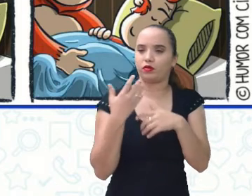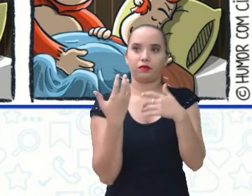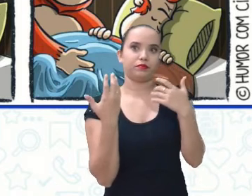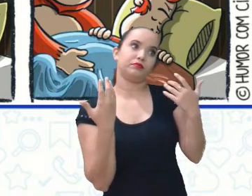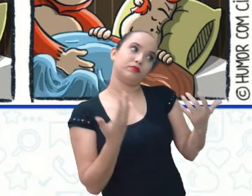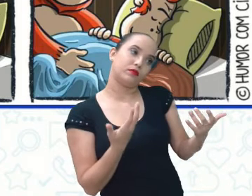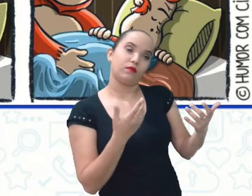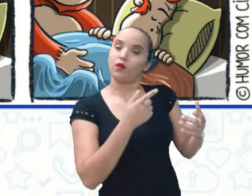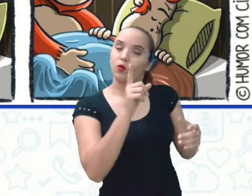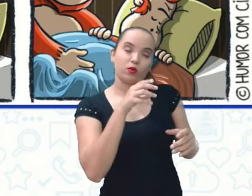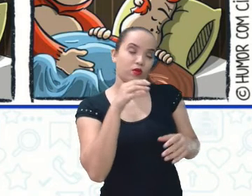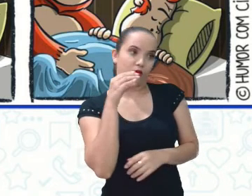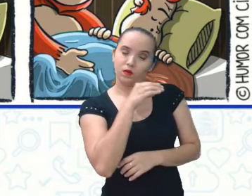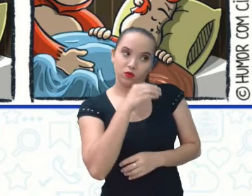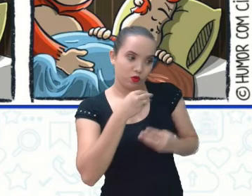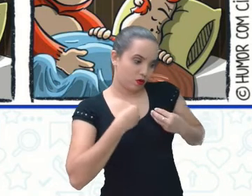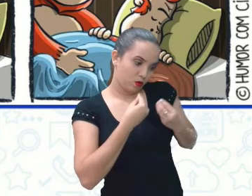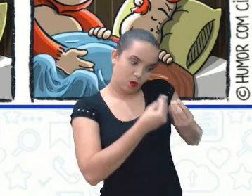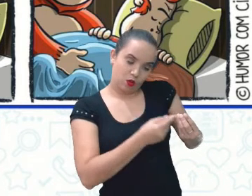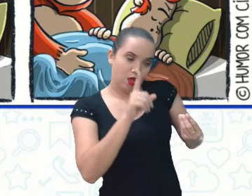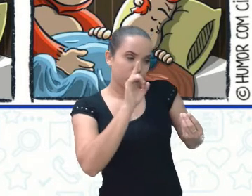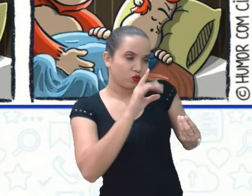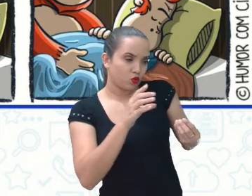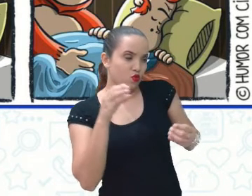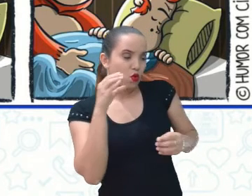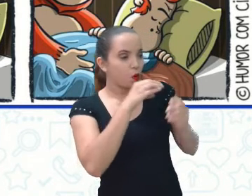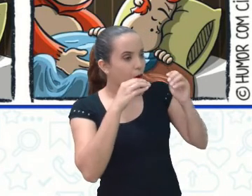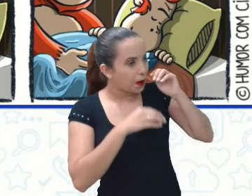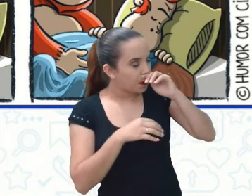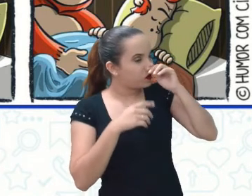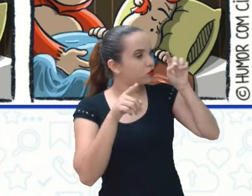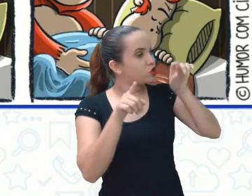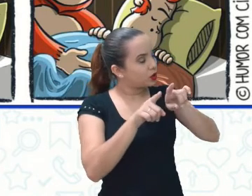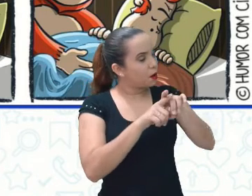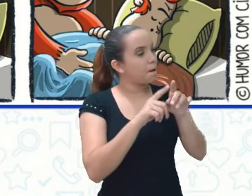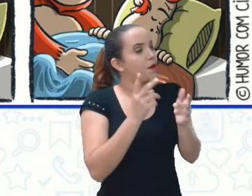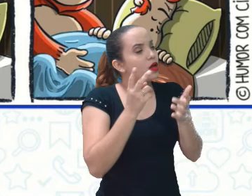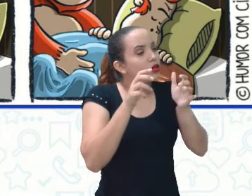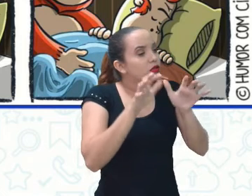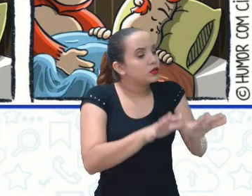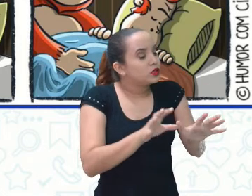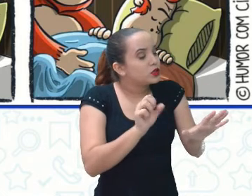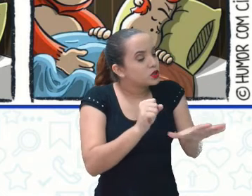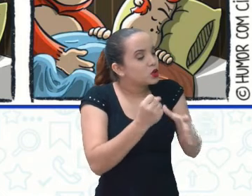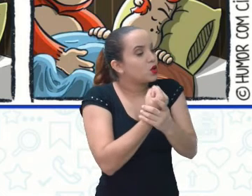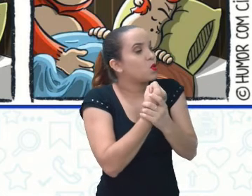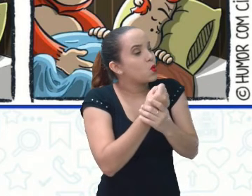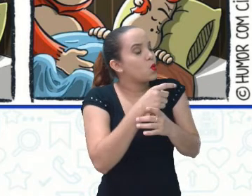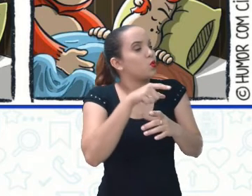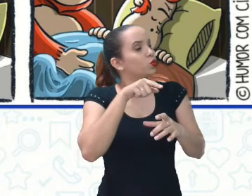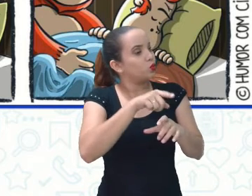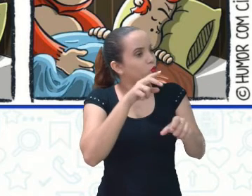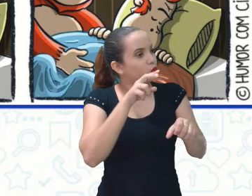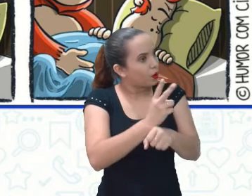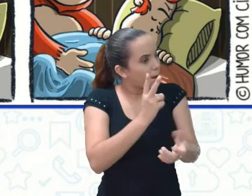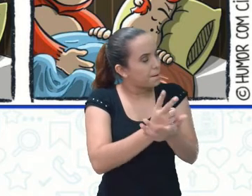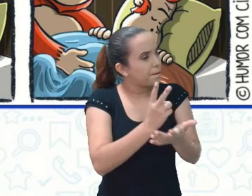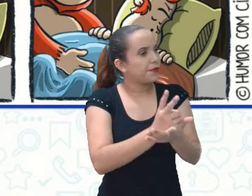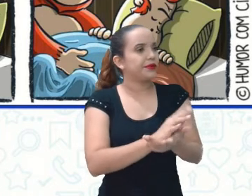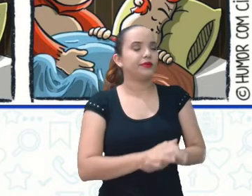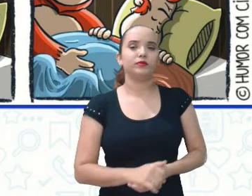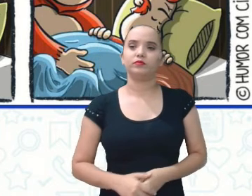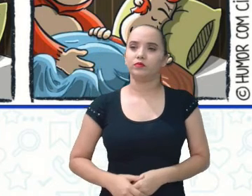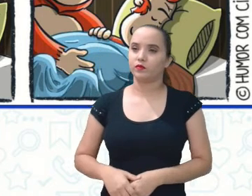esquenta, ele não produz calor apenas. Mantém a temperatura do seu corpo como se fosse uma estufa. Ele